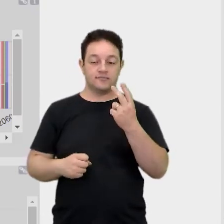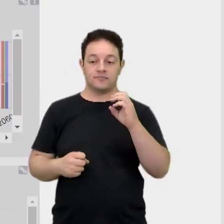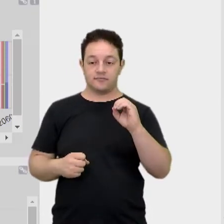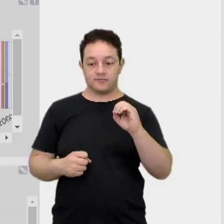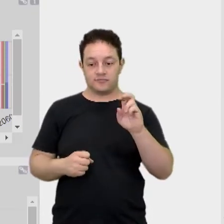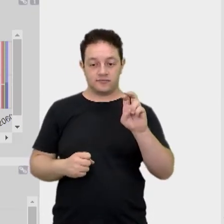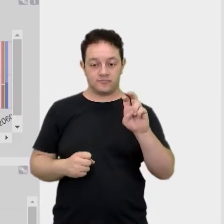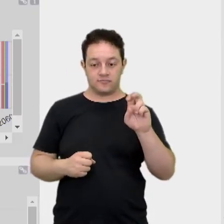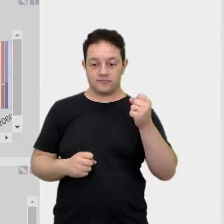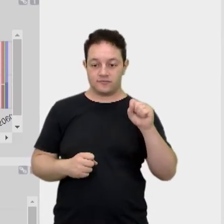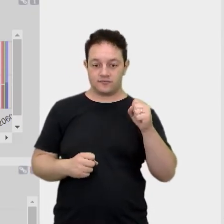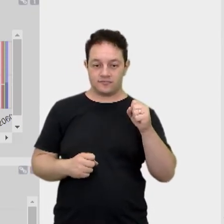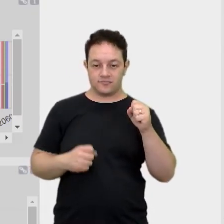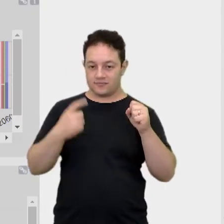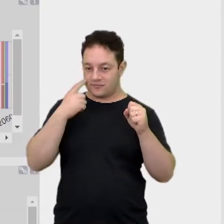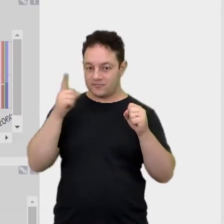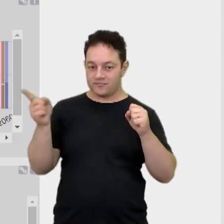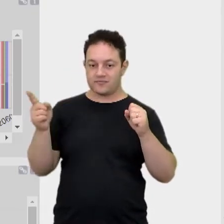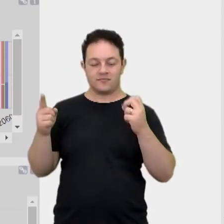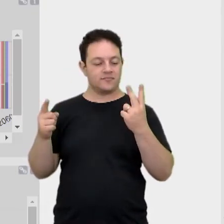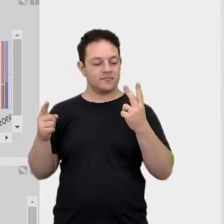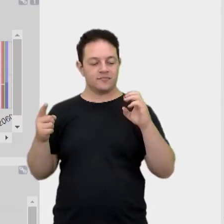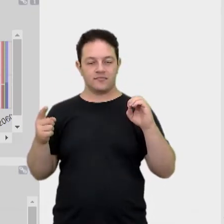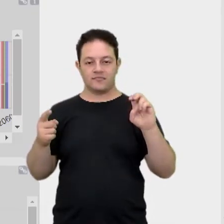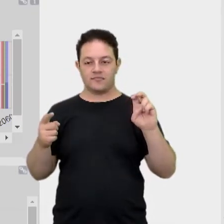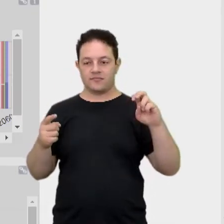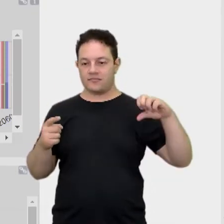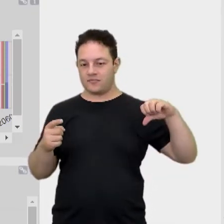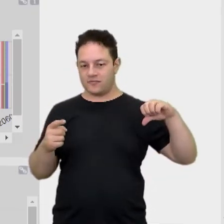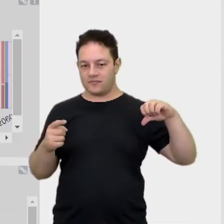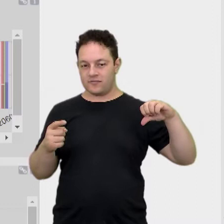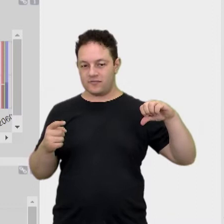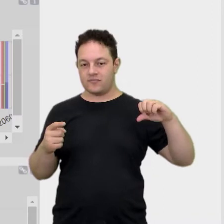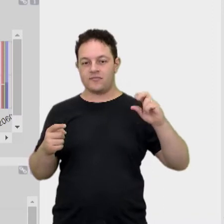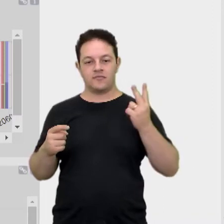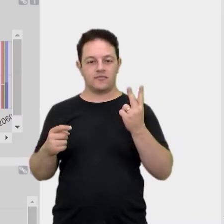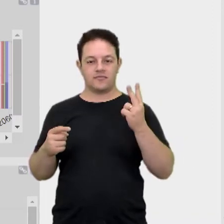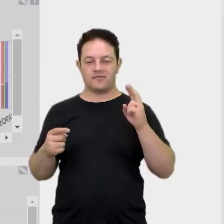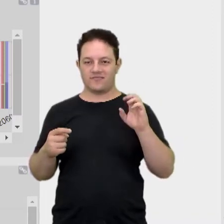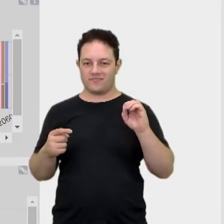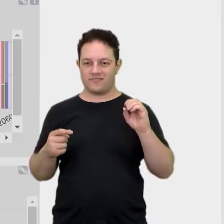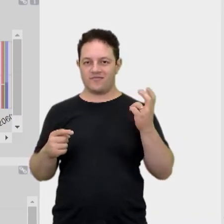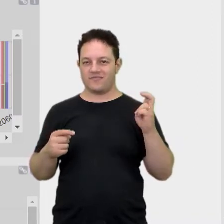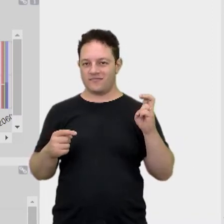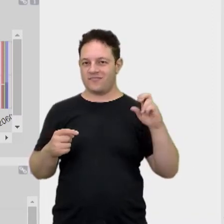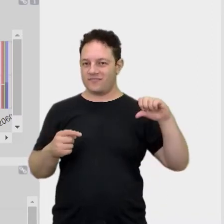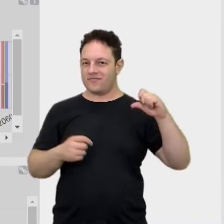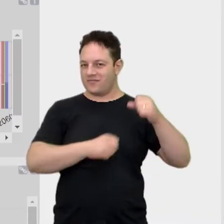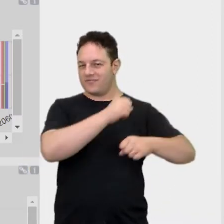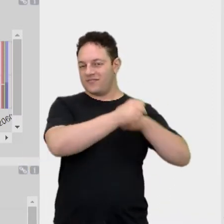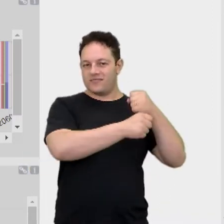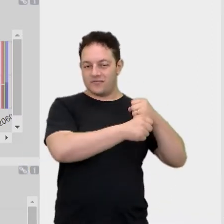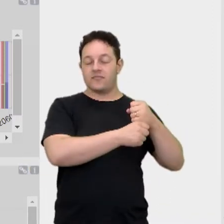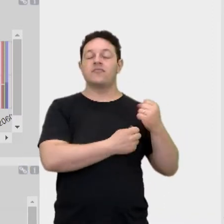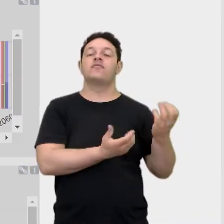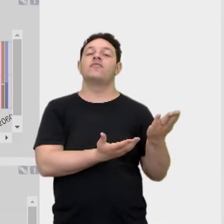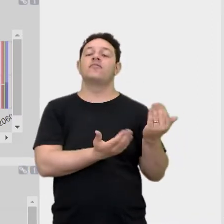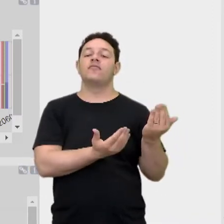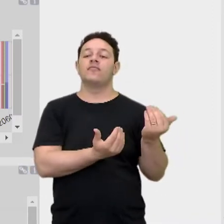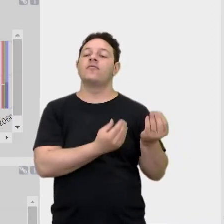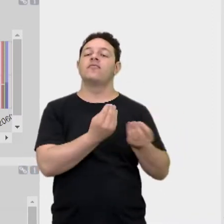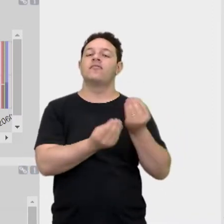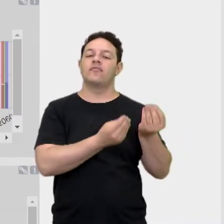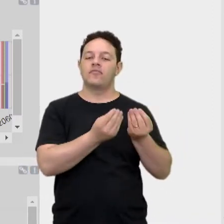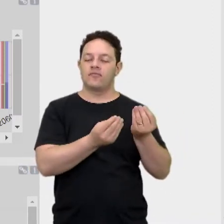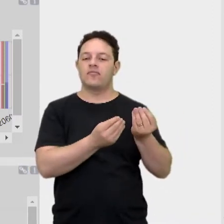2058, tá aqui, ó, 2059, na realidade podemos ver aqui 2059. Os jovens vão cair, né? Estimativa aí